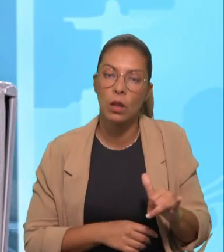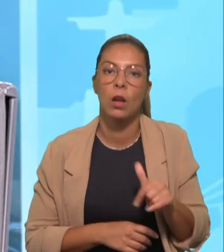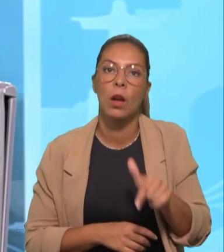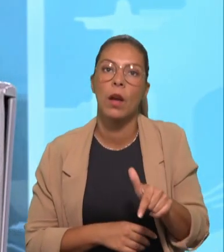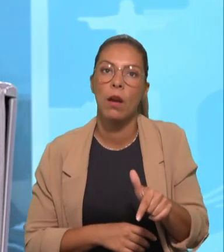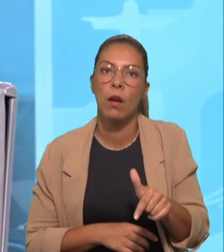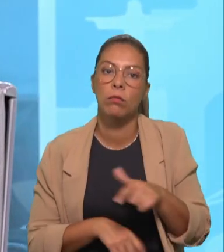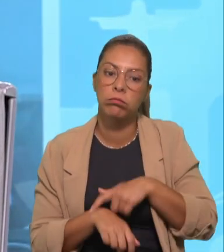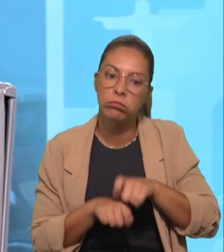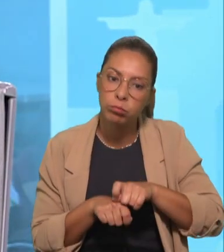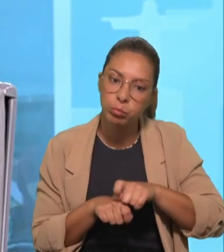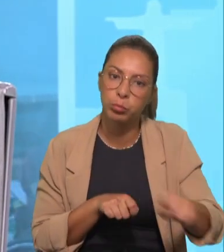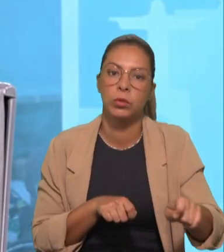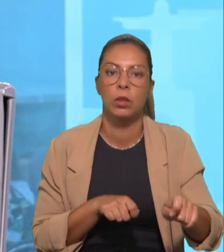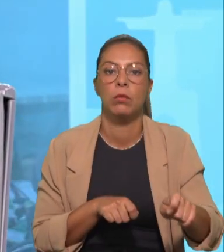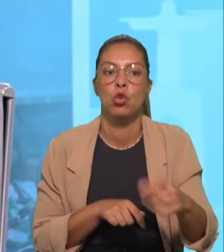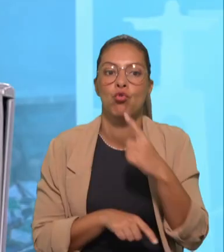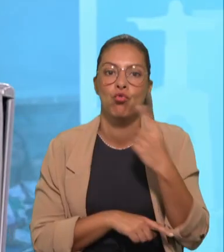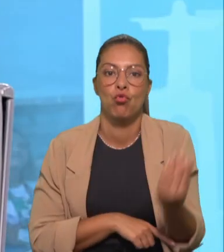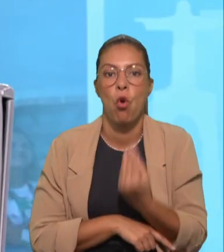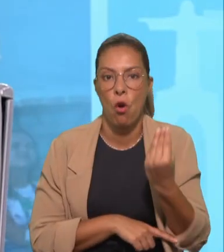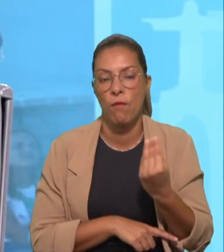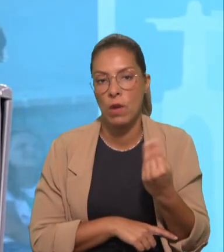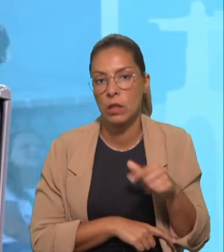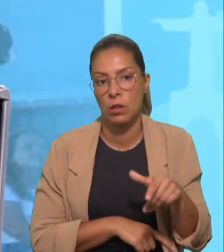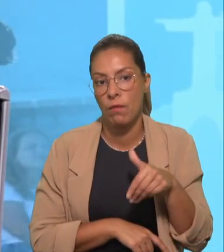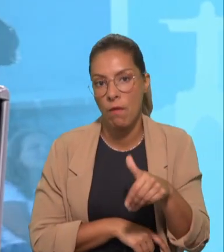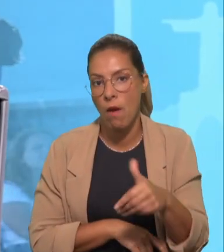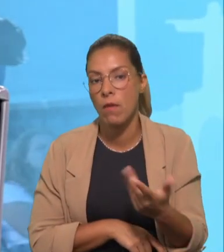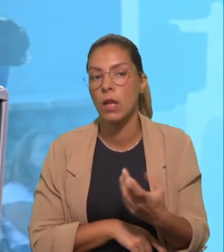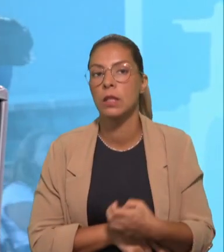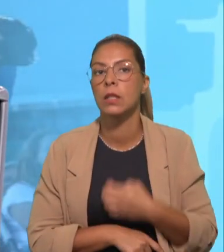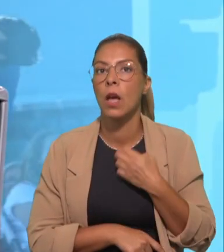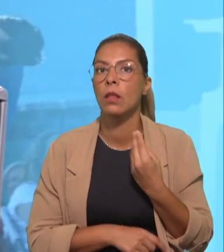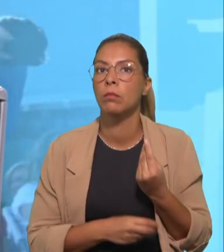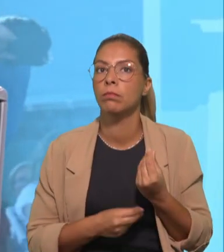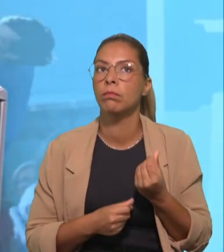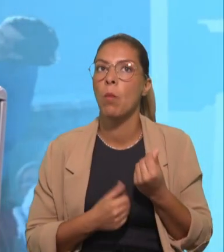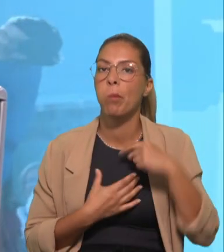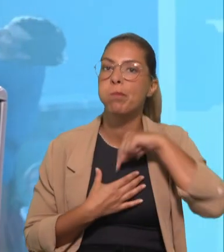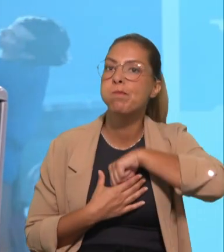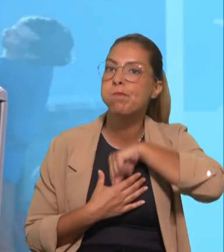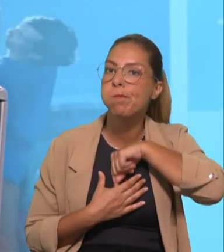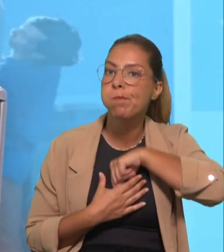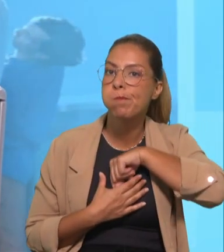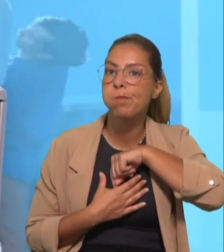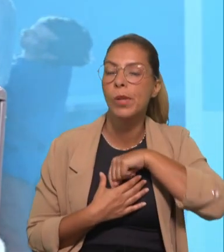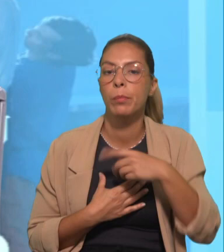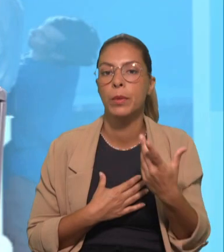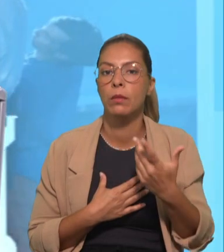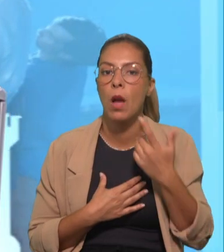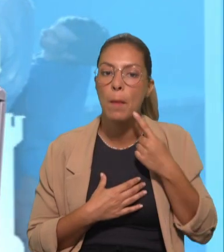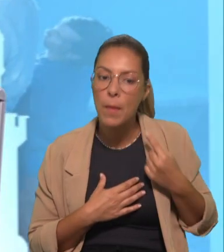reconhecimento em que os jovens sintam que, efetivamente, a minha busca interior, a sede de Deus que habita em